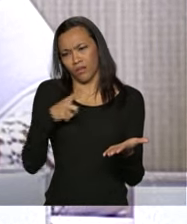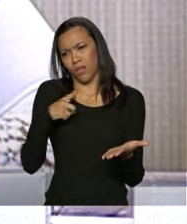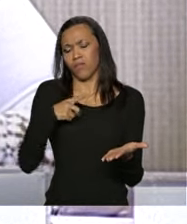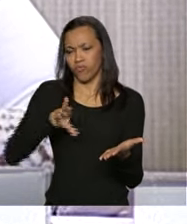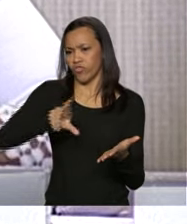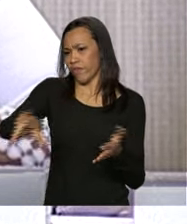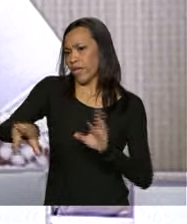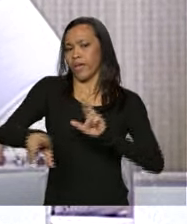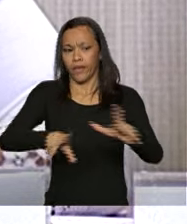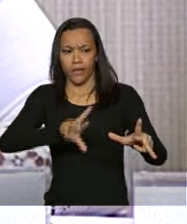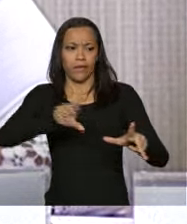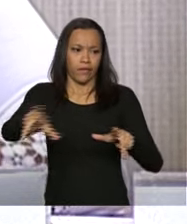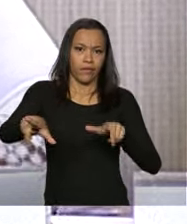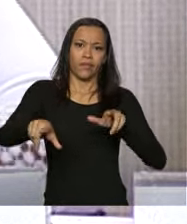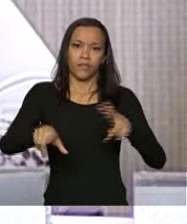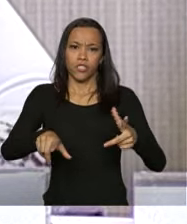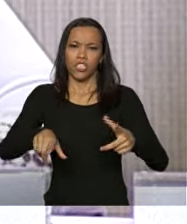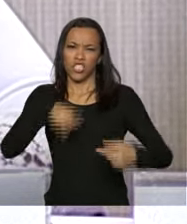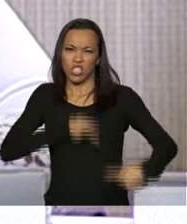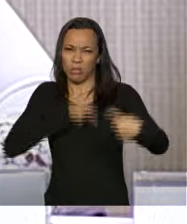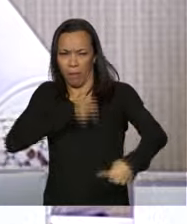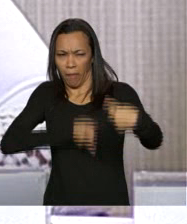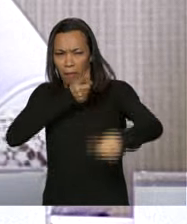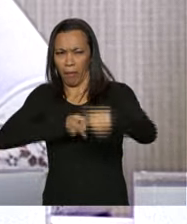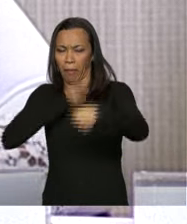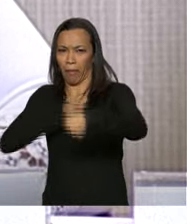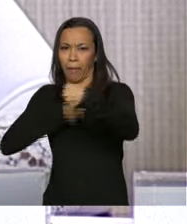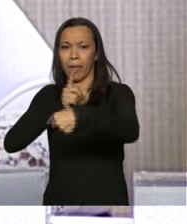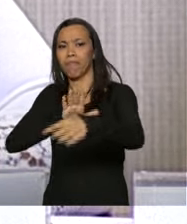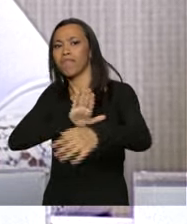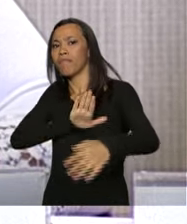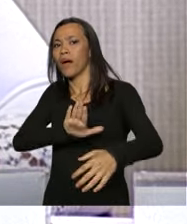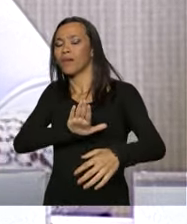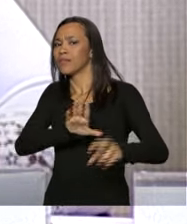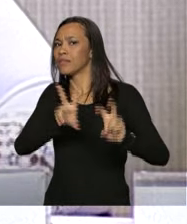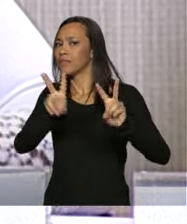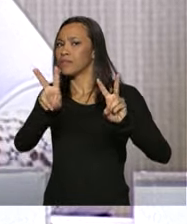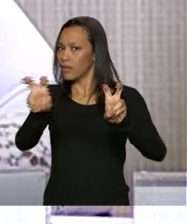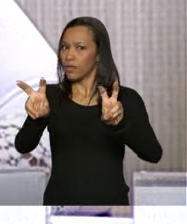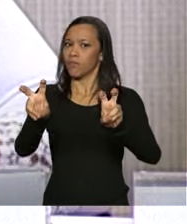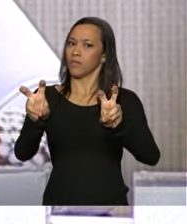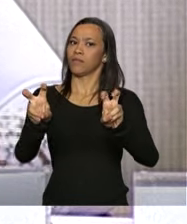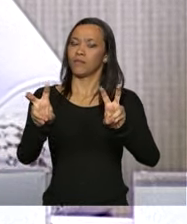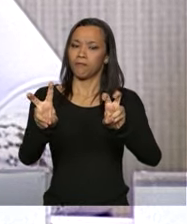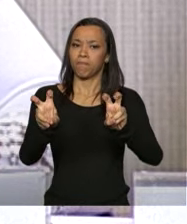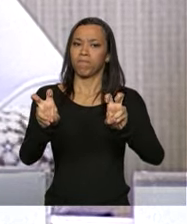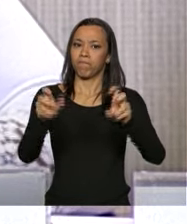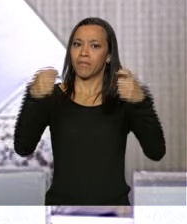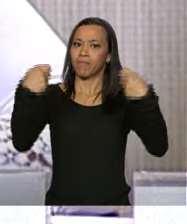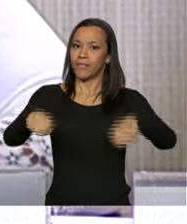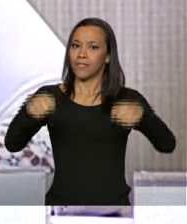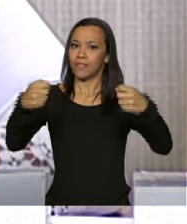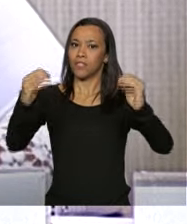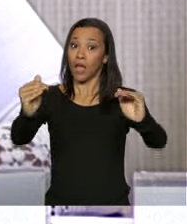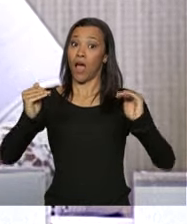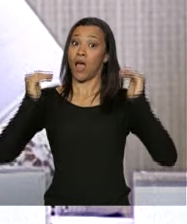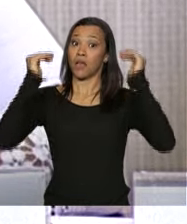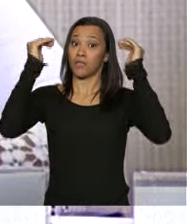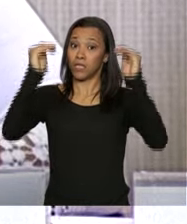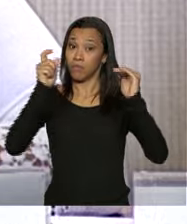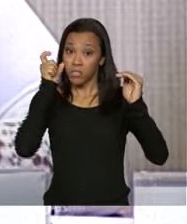diferenças, temos momentos de disputa mesmo, mas algumas questões precisam estar acima de qualquer